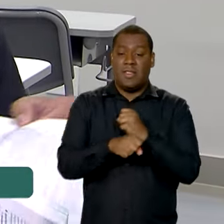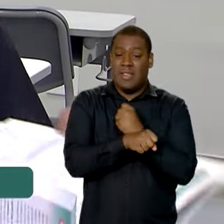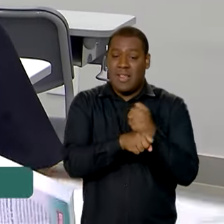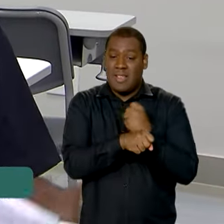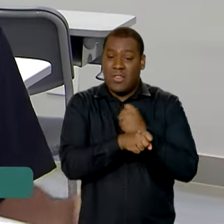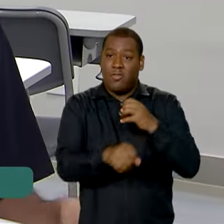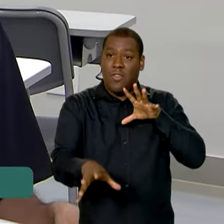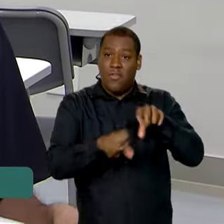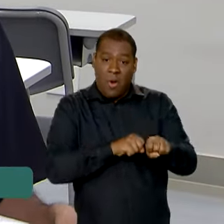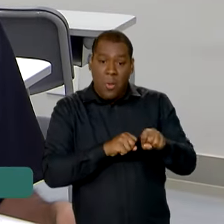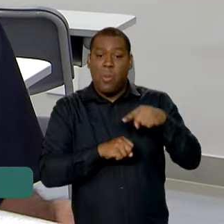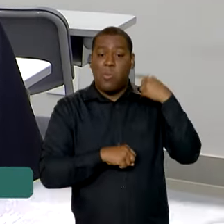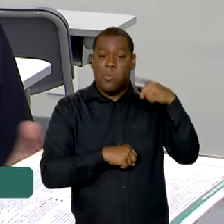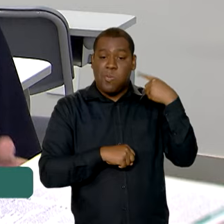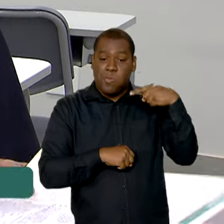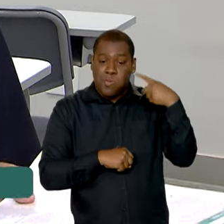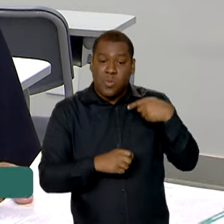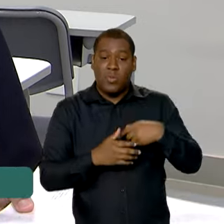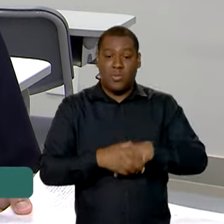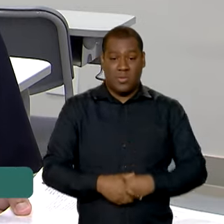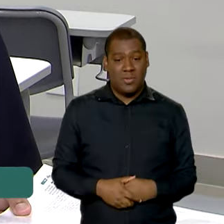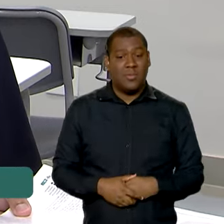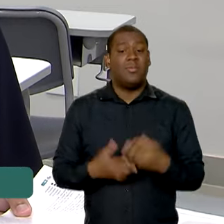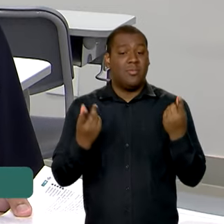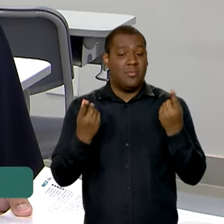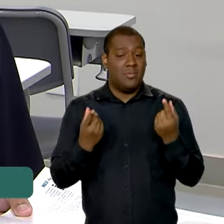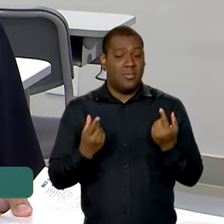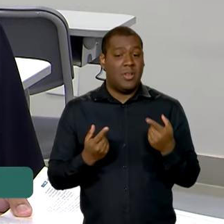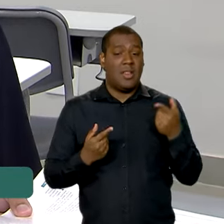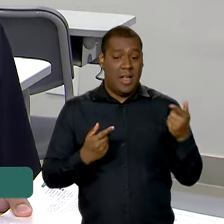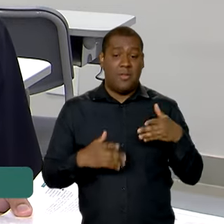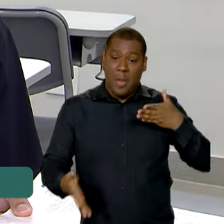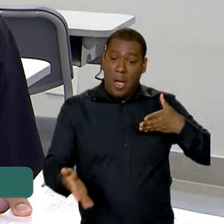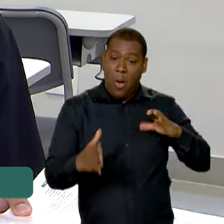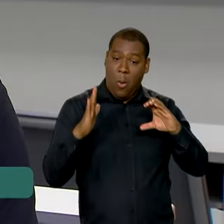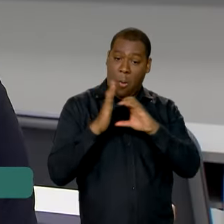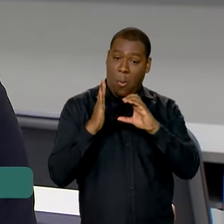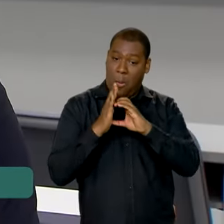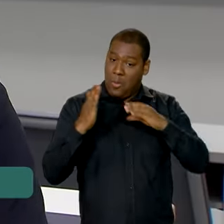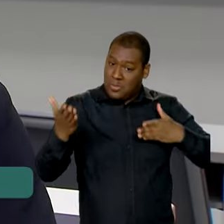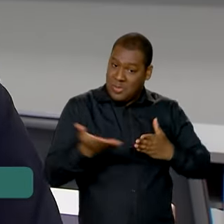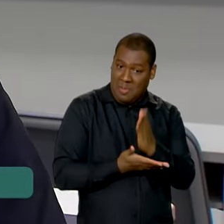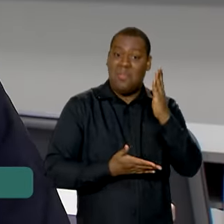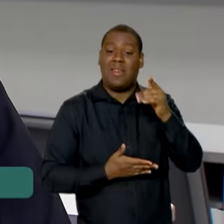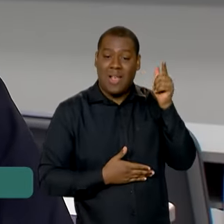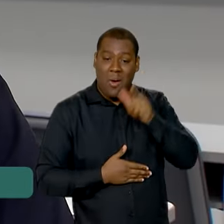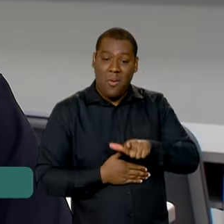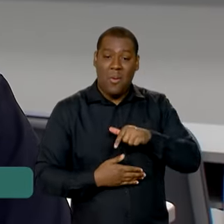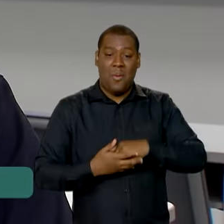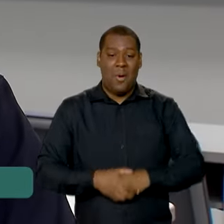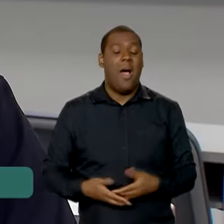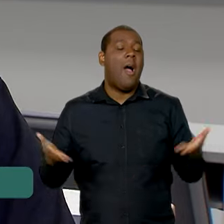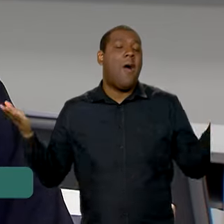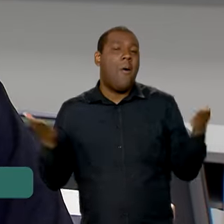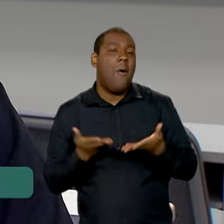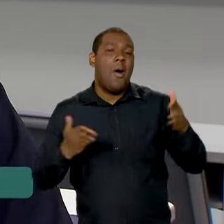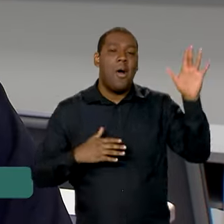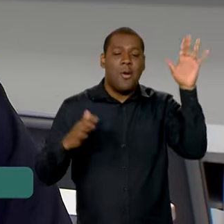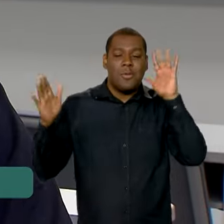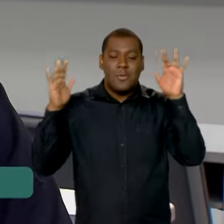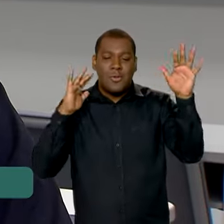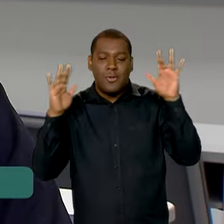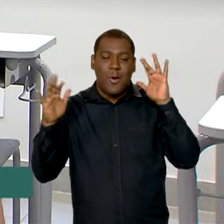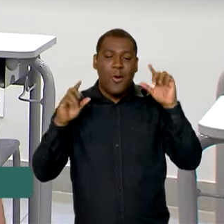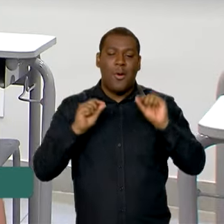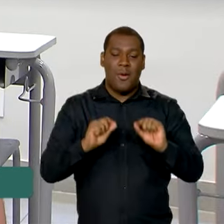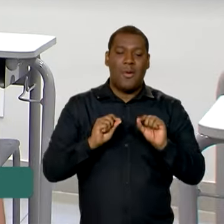Direito, Igor já conquistou estabilidade financeira como servidor público. Agora, vai atrás do sonho de se tornar